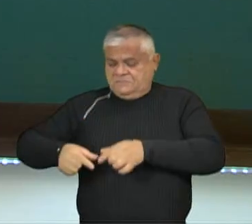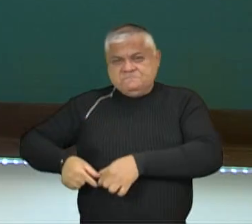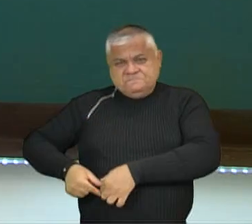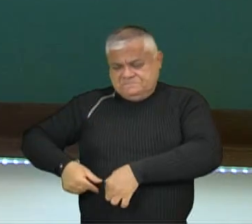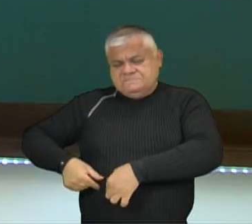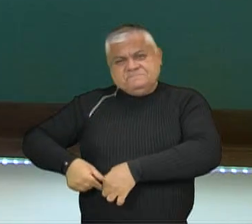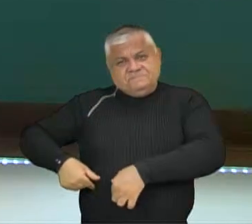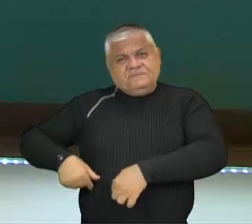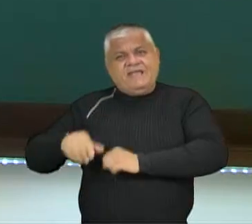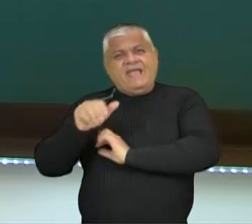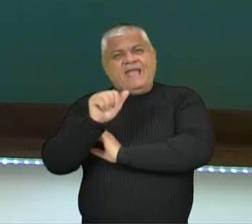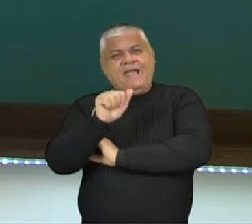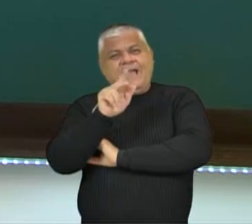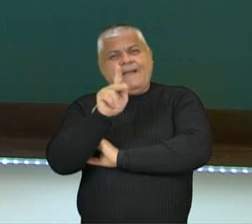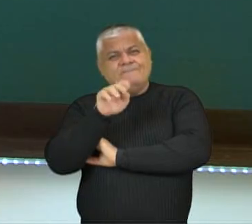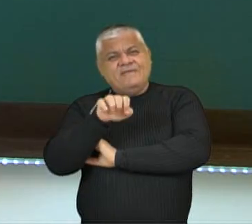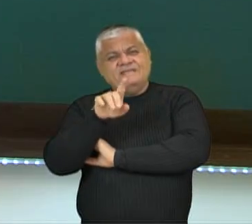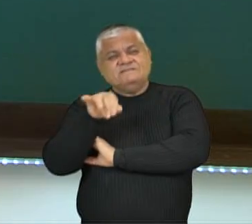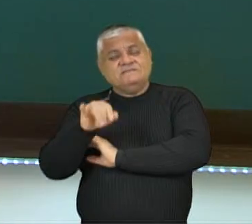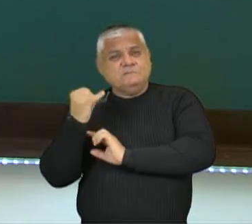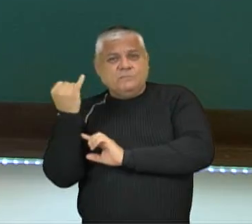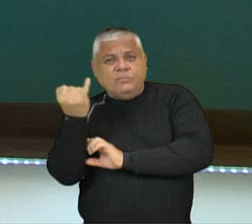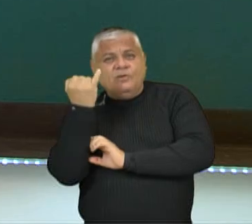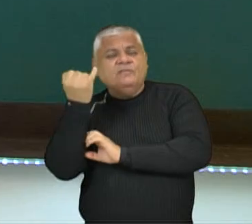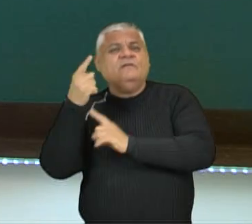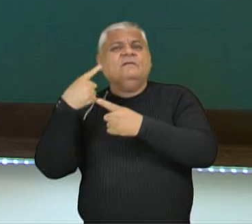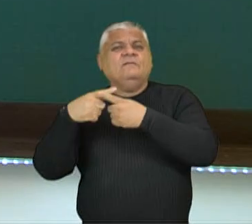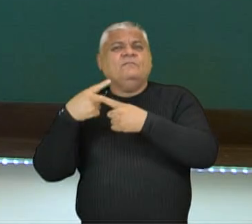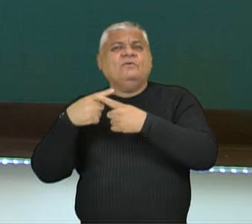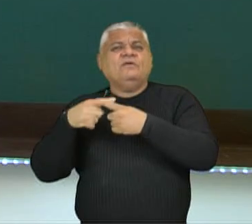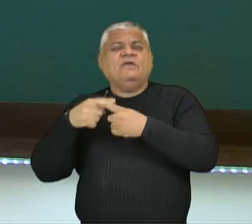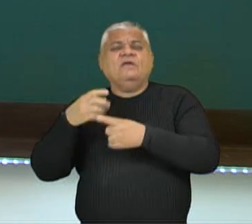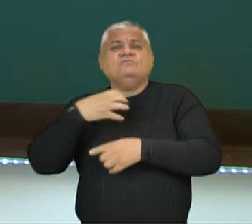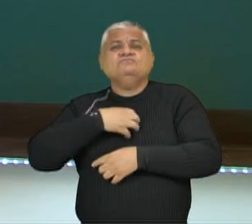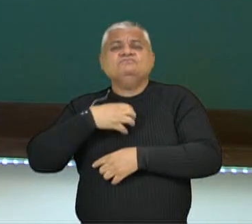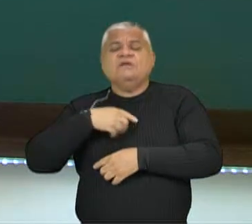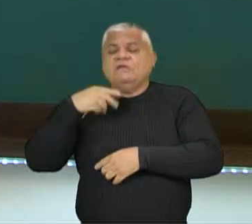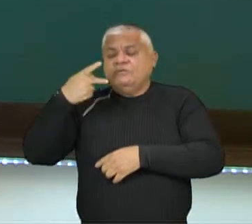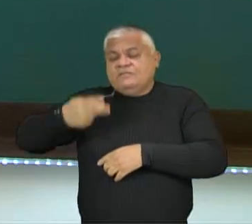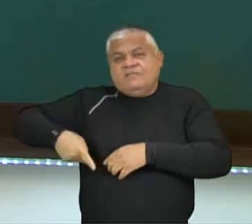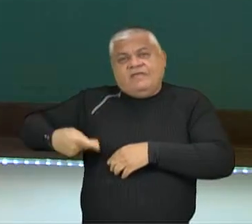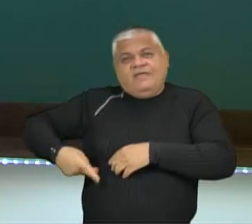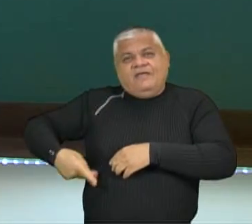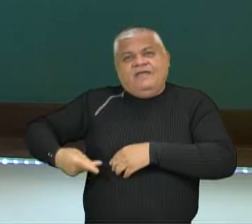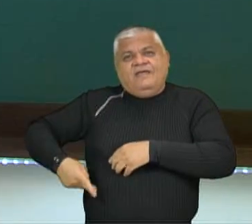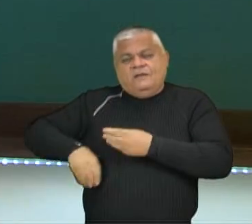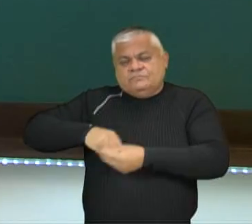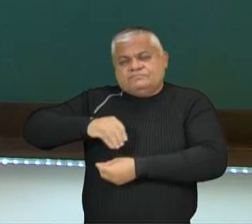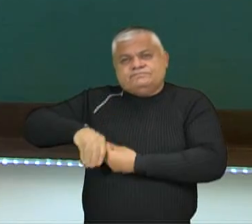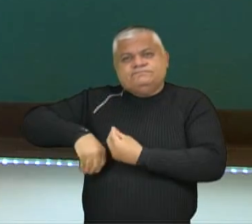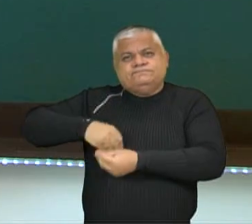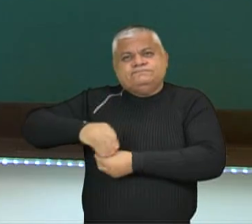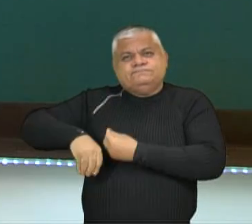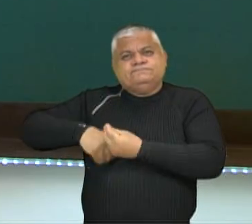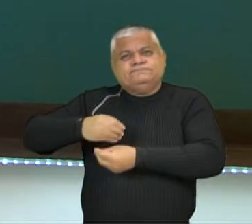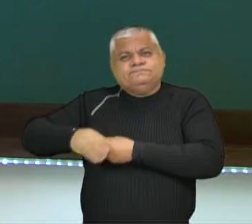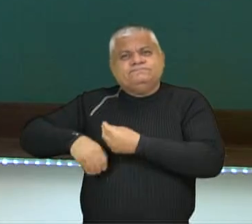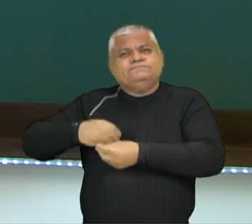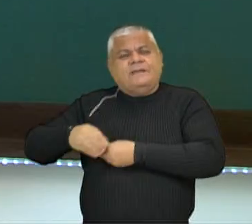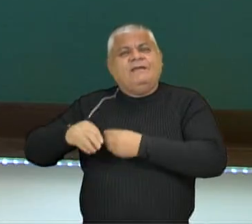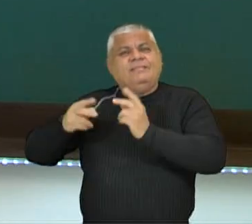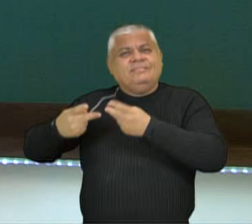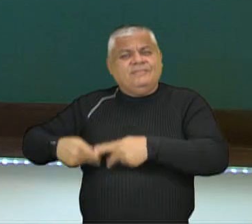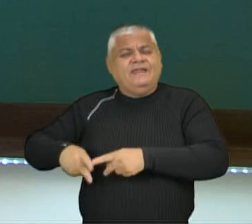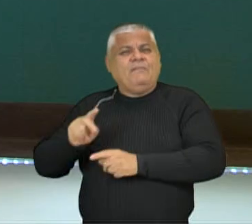intestinos e antigamente ele era muito importante por causa da forma de nutrição dos hominídeos que